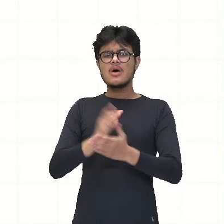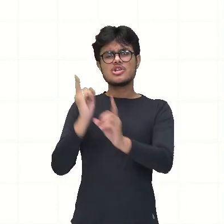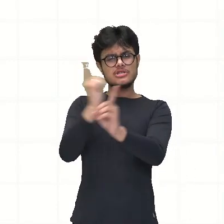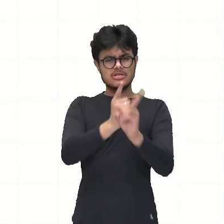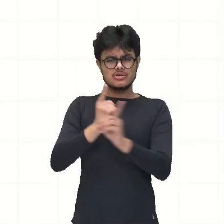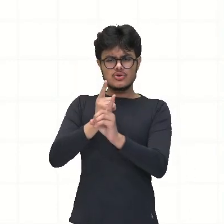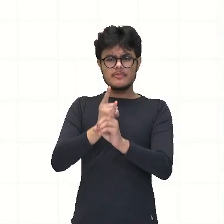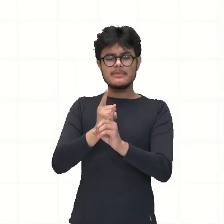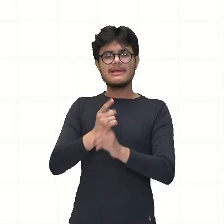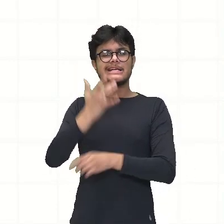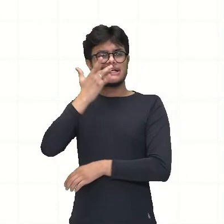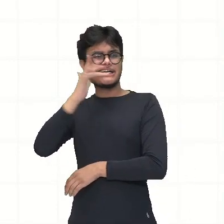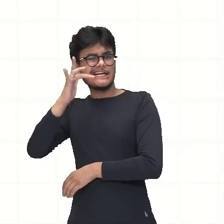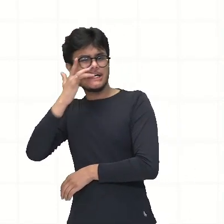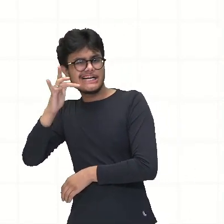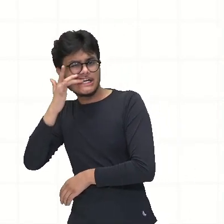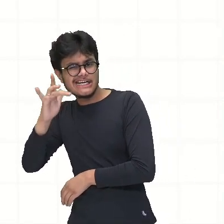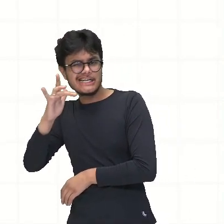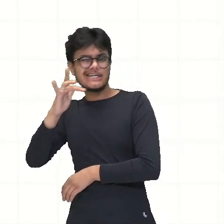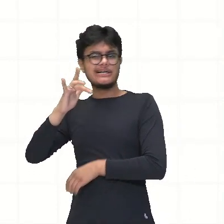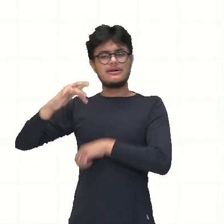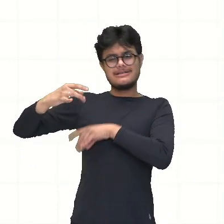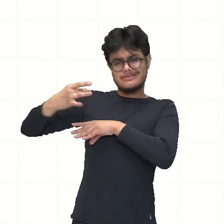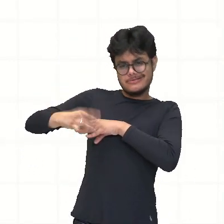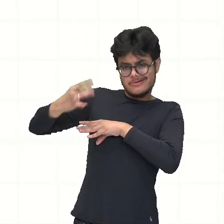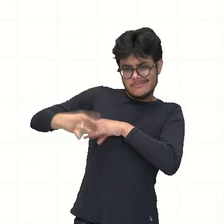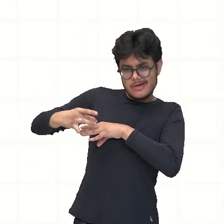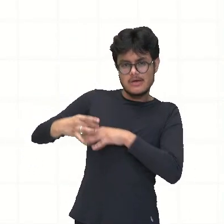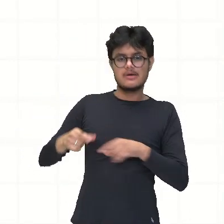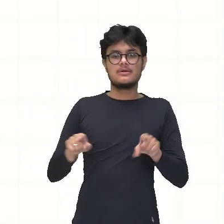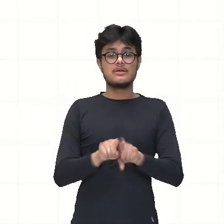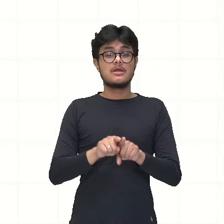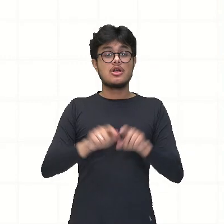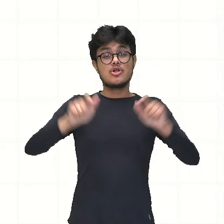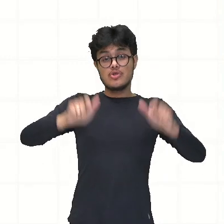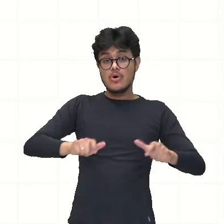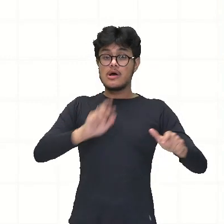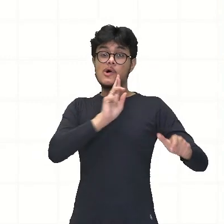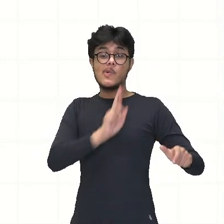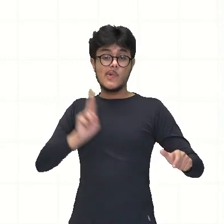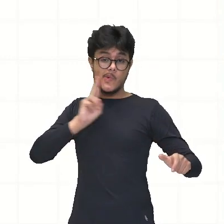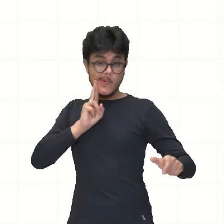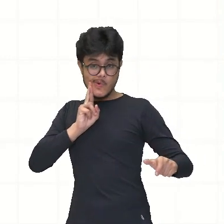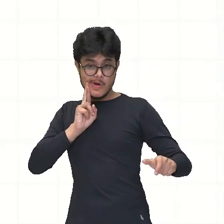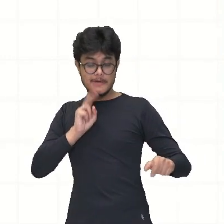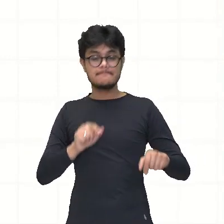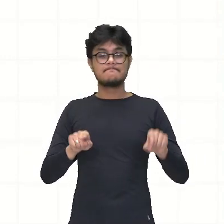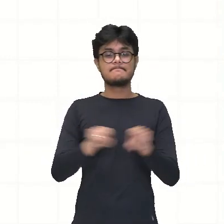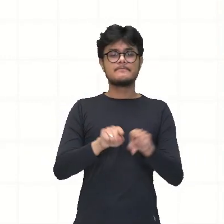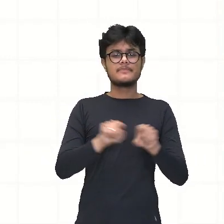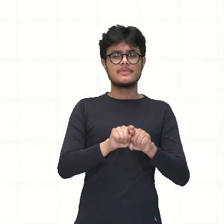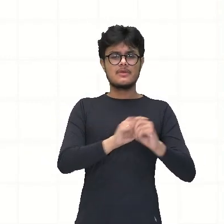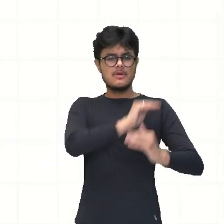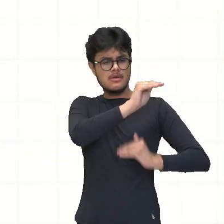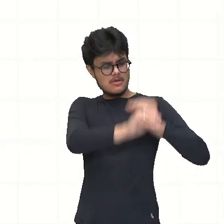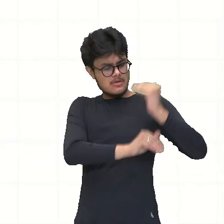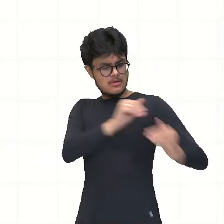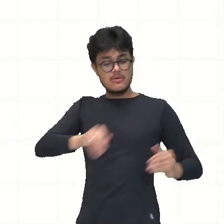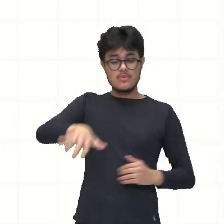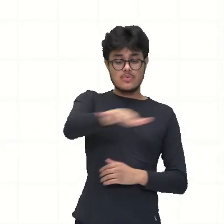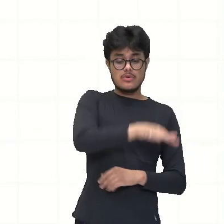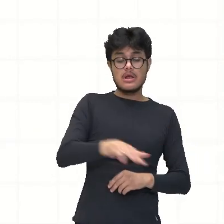minérios, como o caso aqui do ouro, do diamante, em Roraima, e o avanço da atividade também do setor primário,